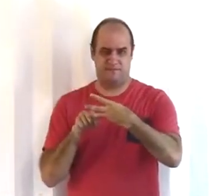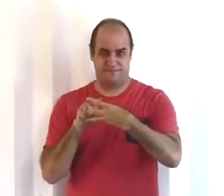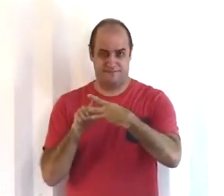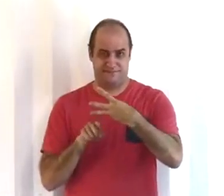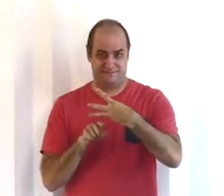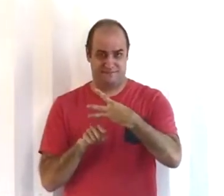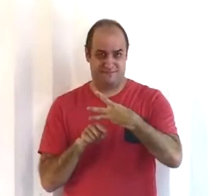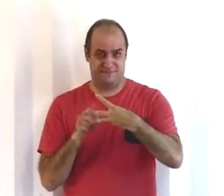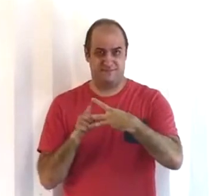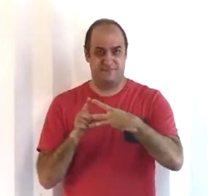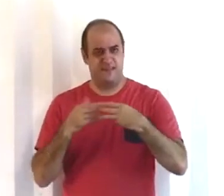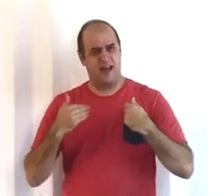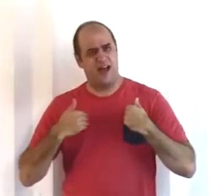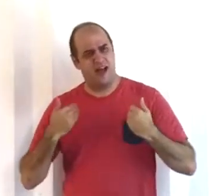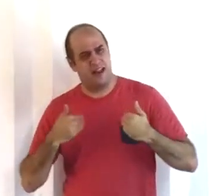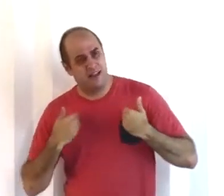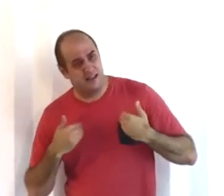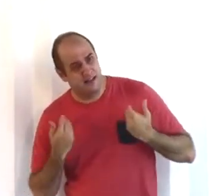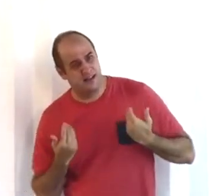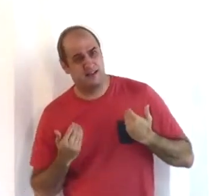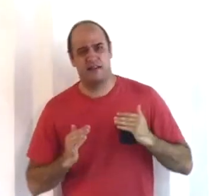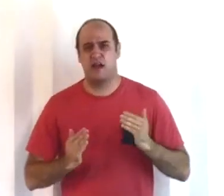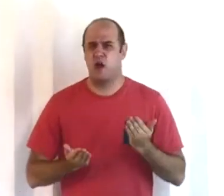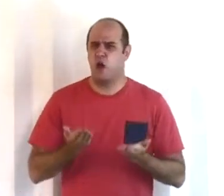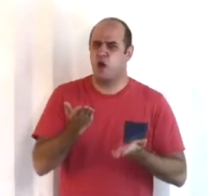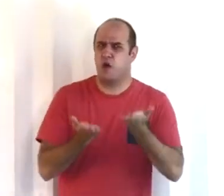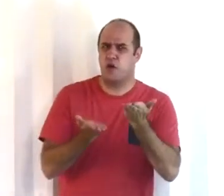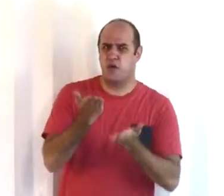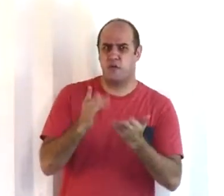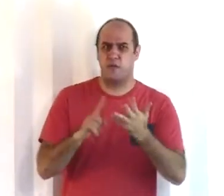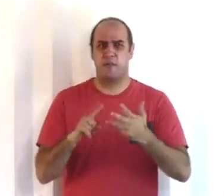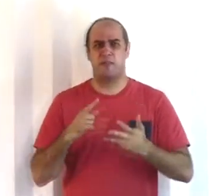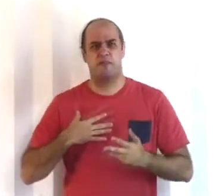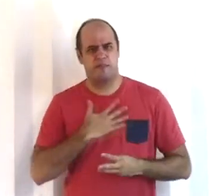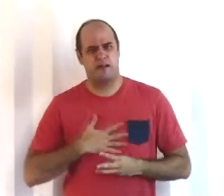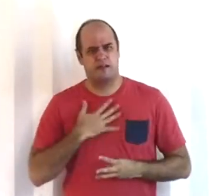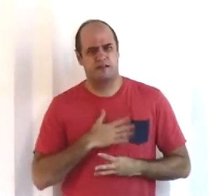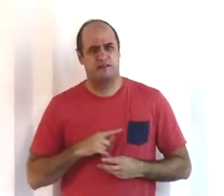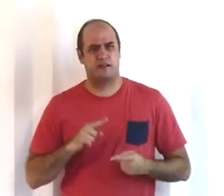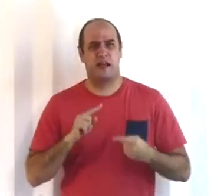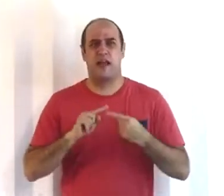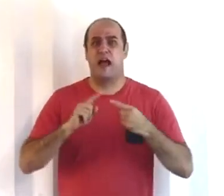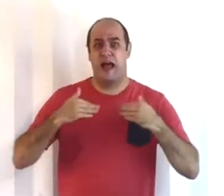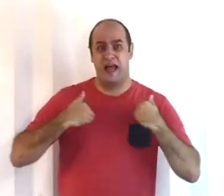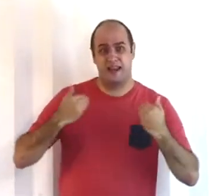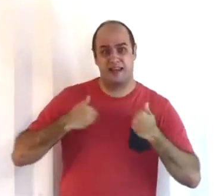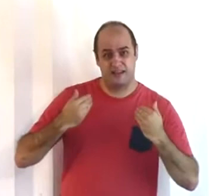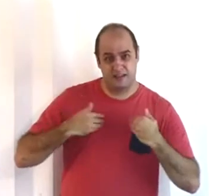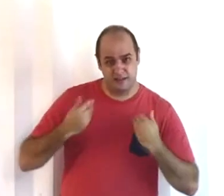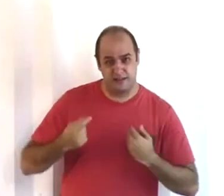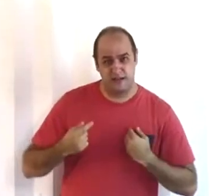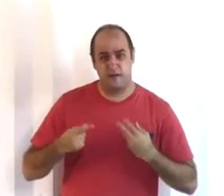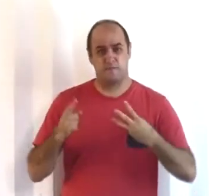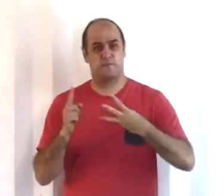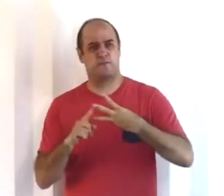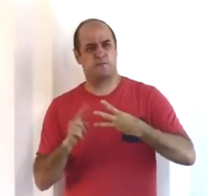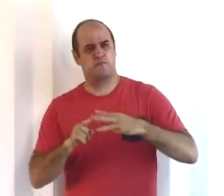Alegria, moderação e satisfação. Alegria, moderação e satisfação estão dentro dessa